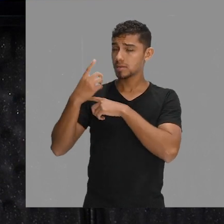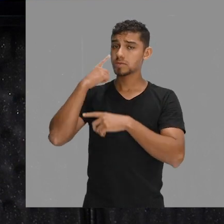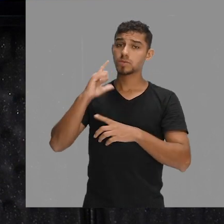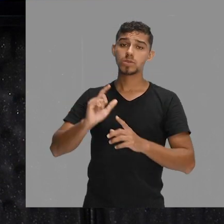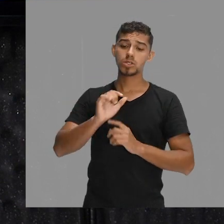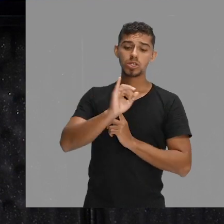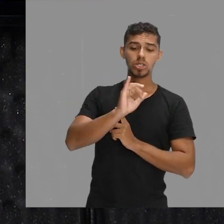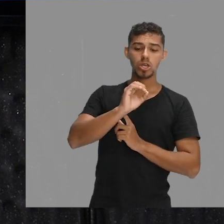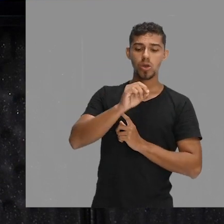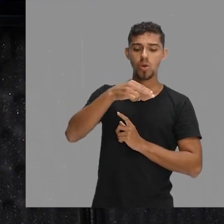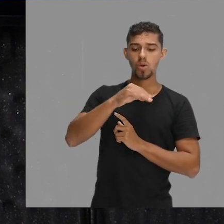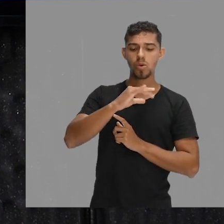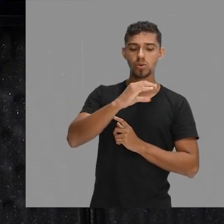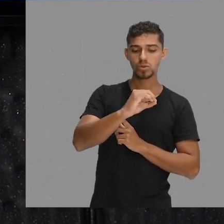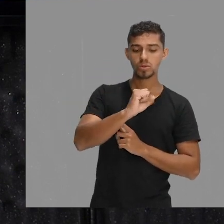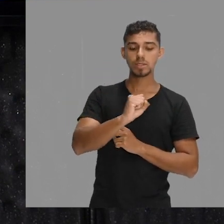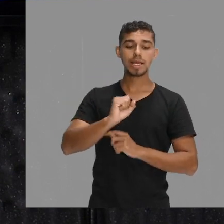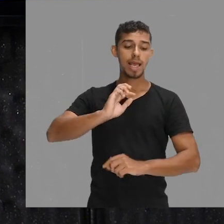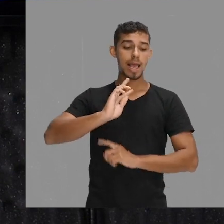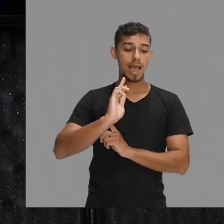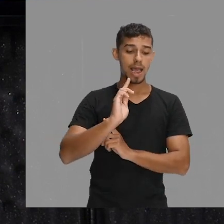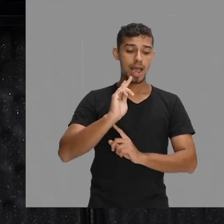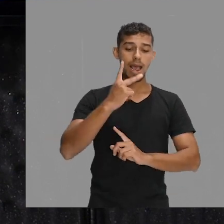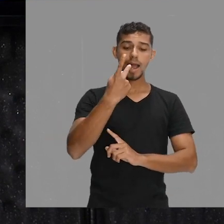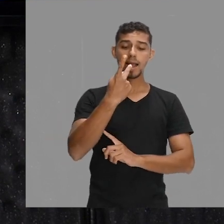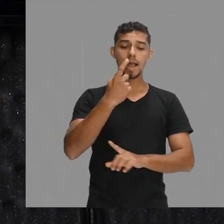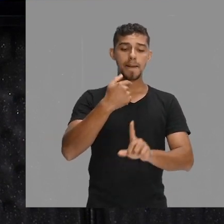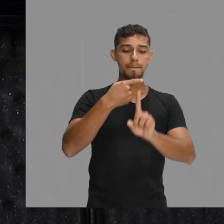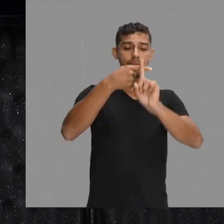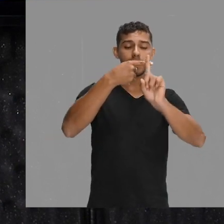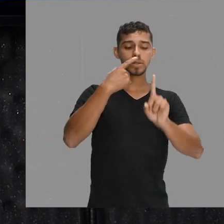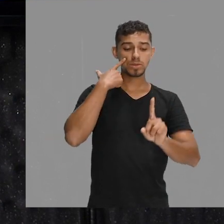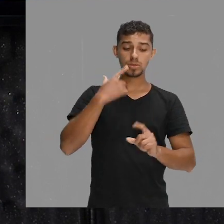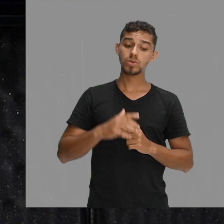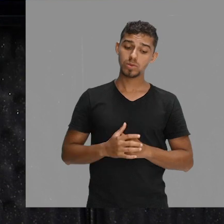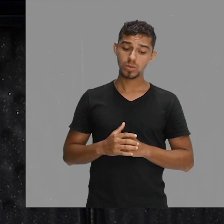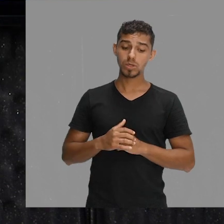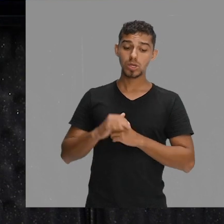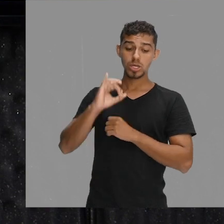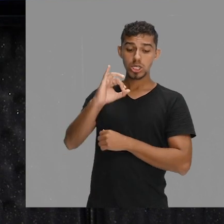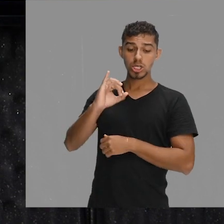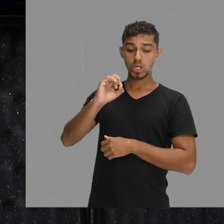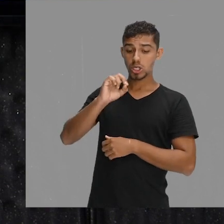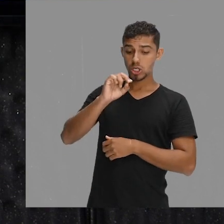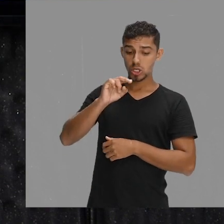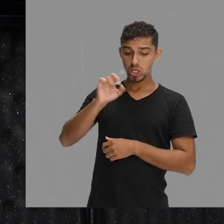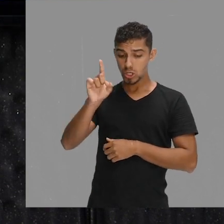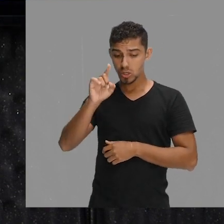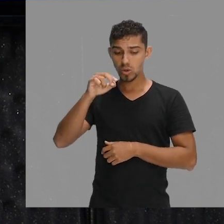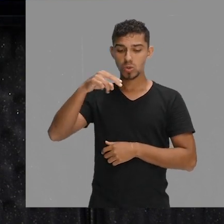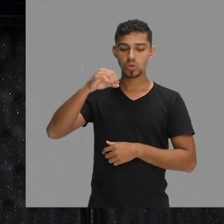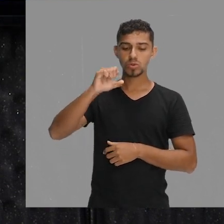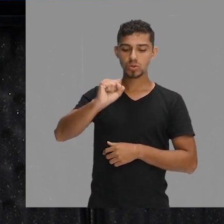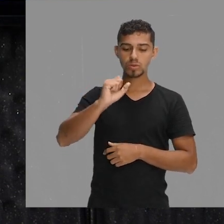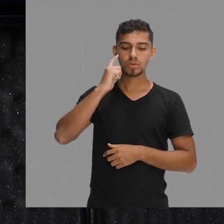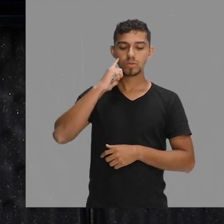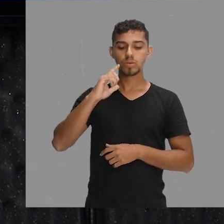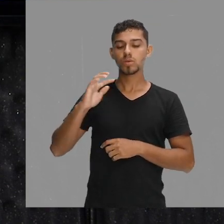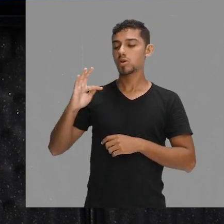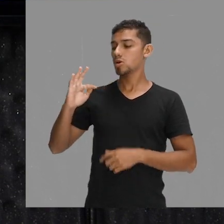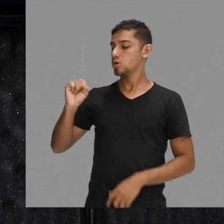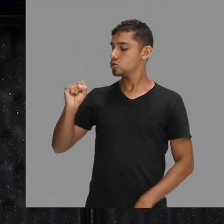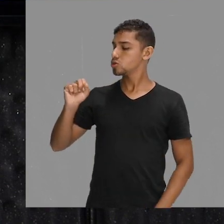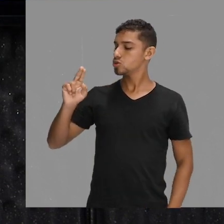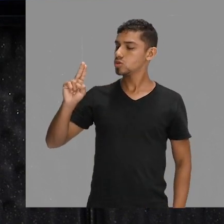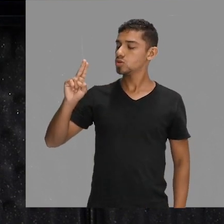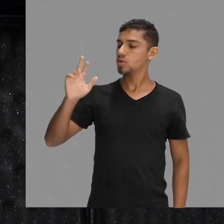de H+, e 6 vezes 10 elevado a 23 íons sulfato. Se a gente somar, eu